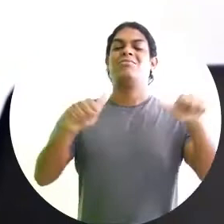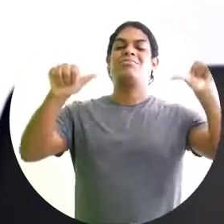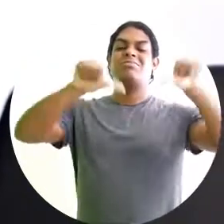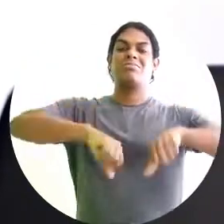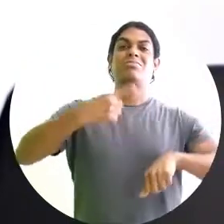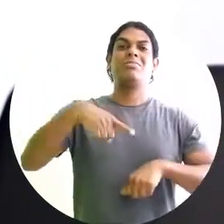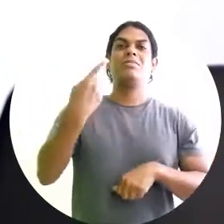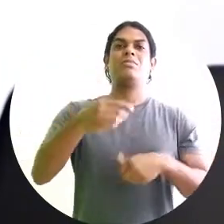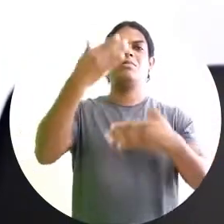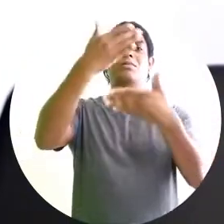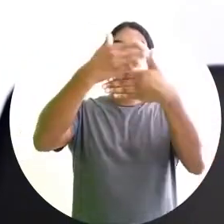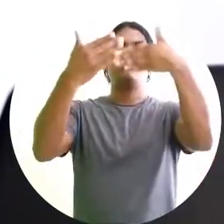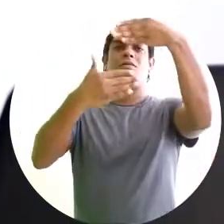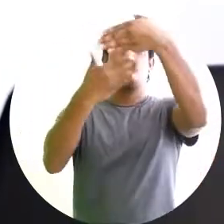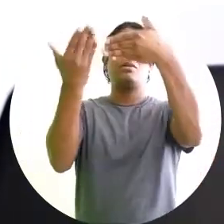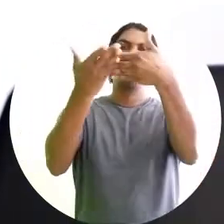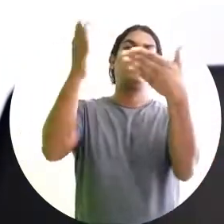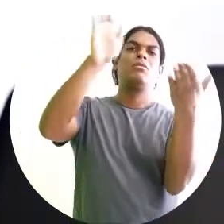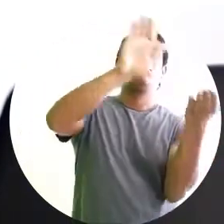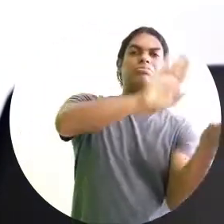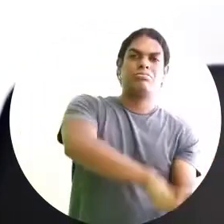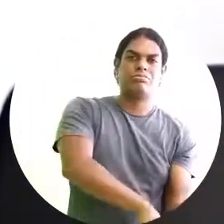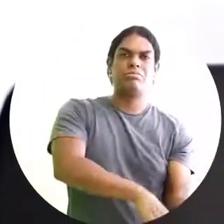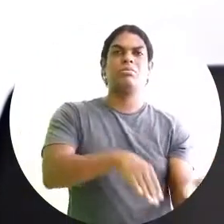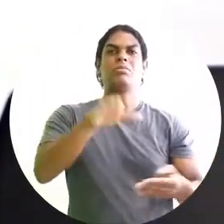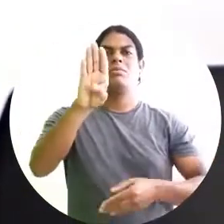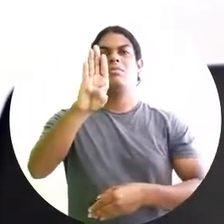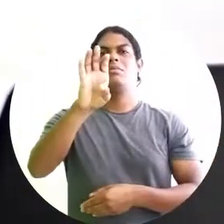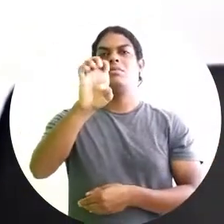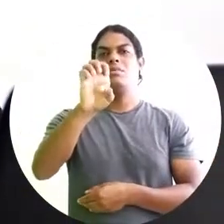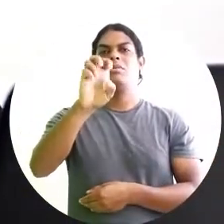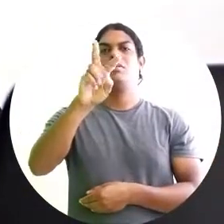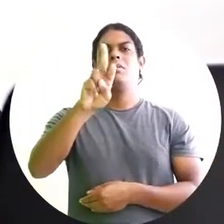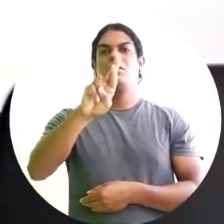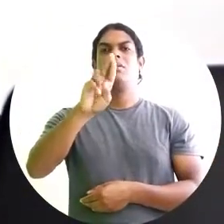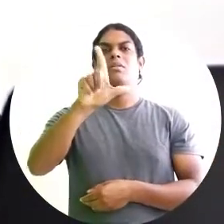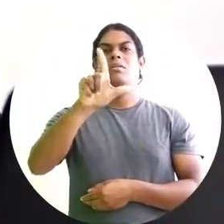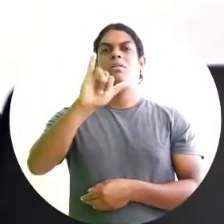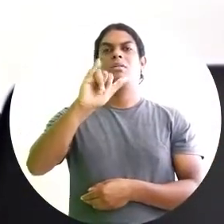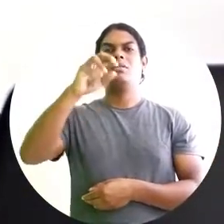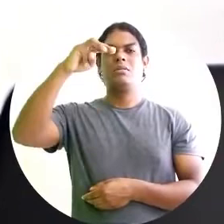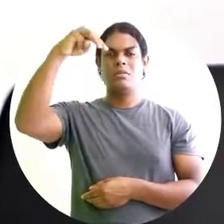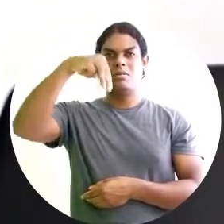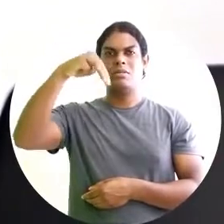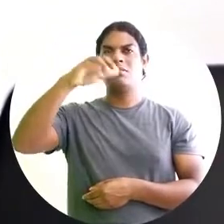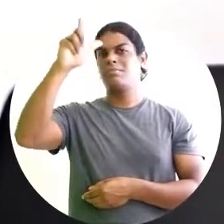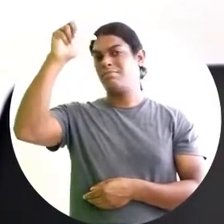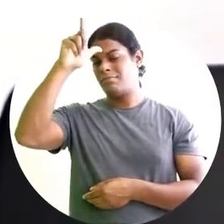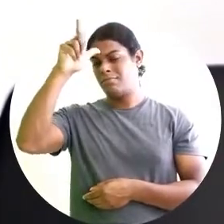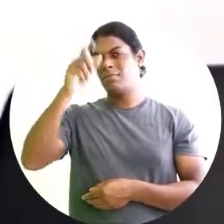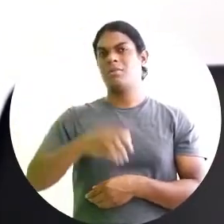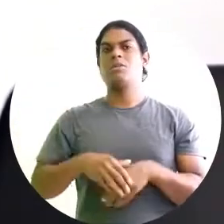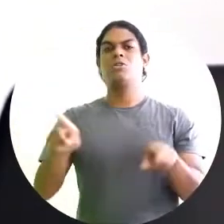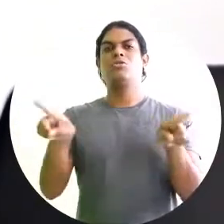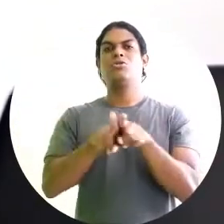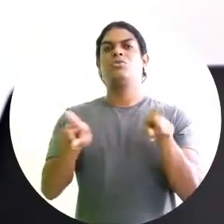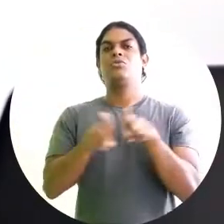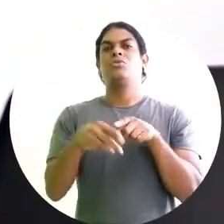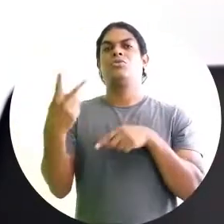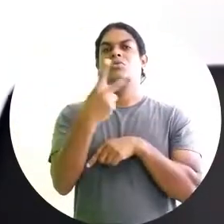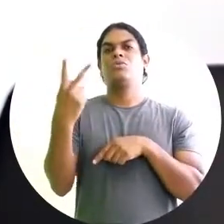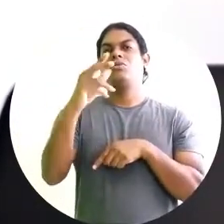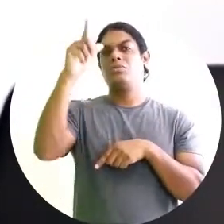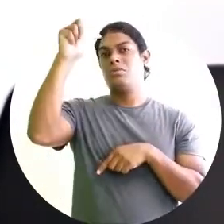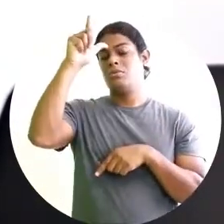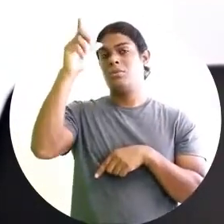caiu após a queda do Muro de Berlim. Ora, foi justamente nesse período, na queda do Muro de Berlim, que unificou as